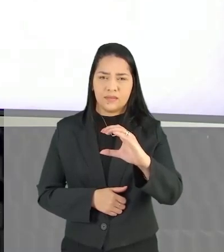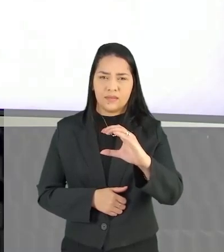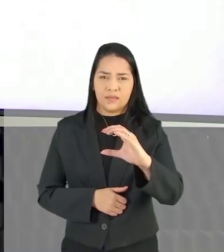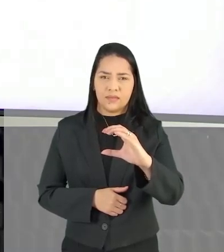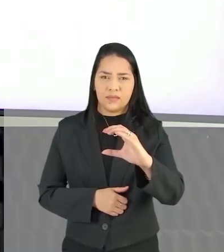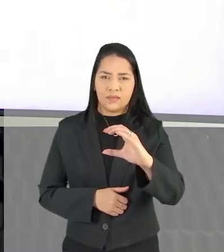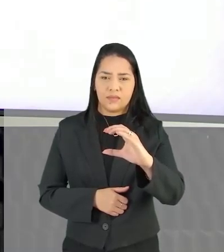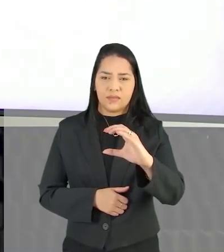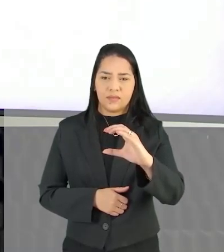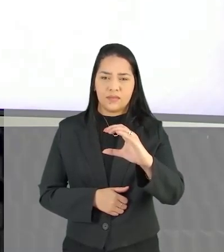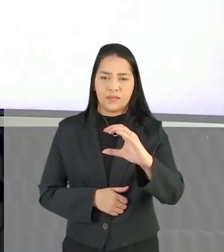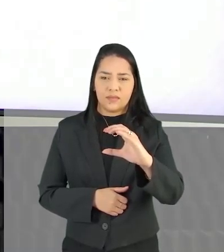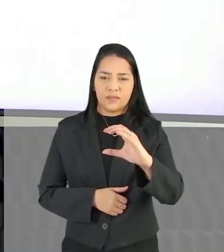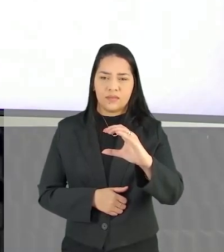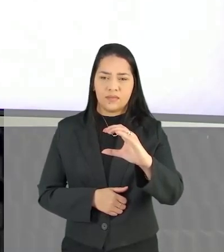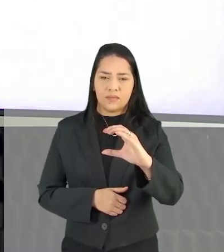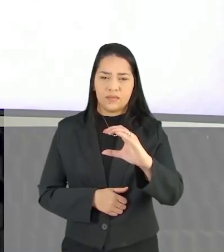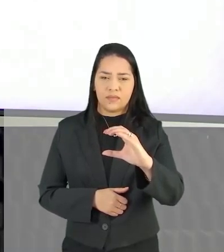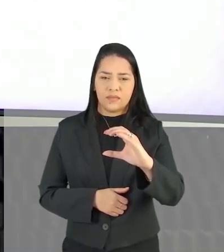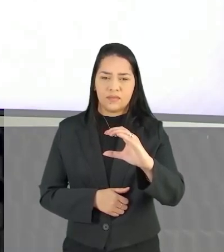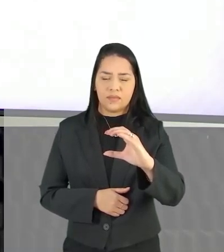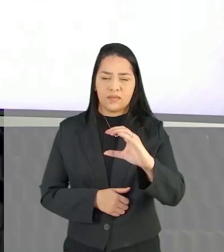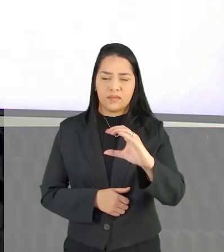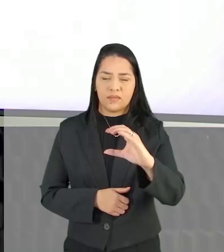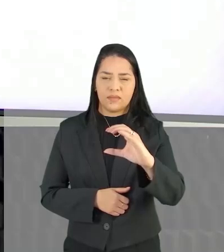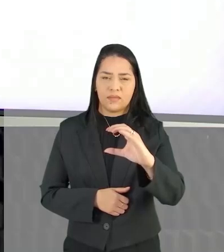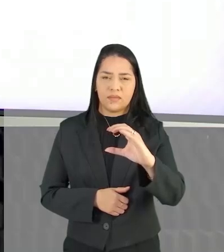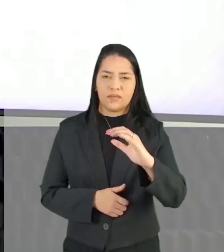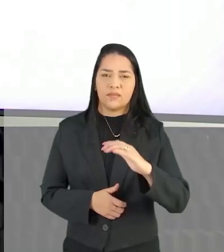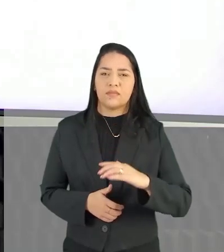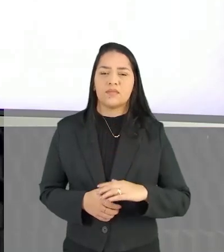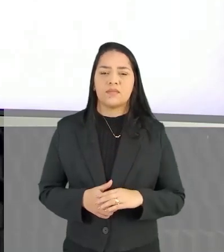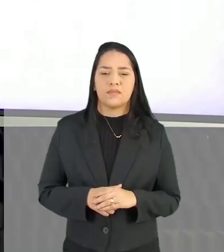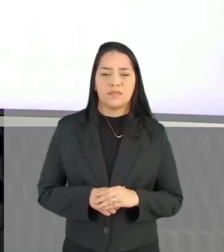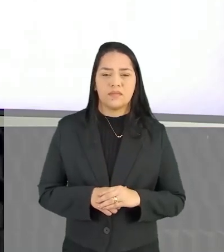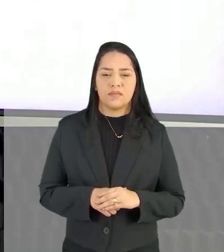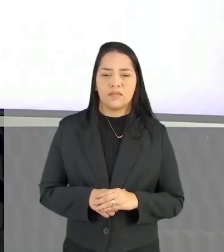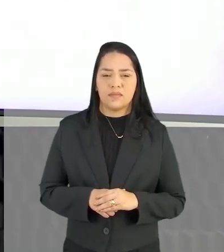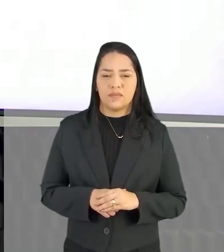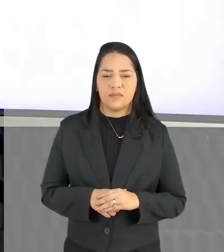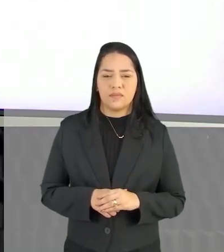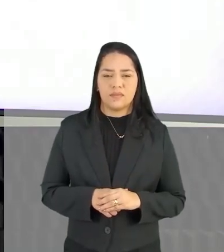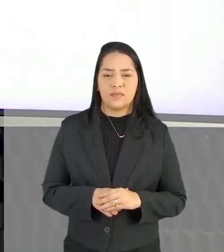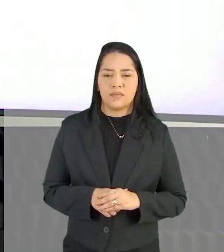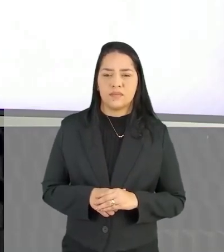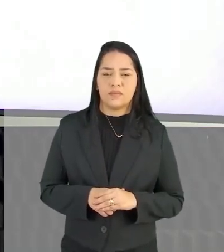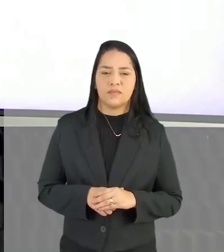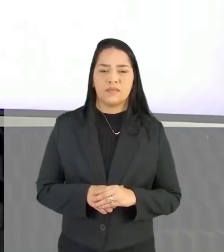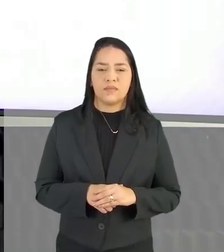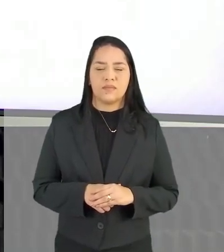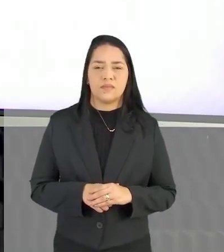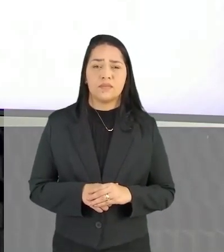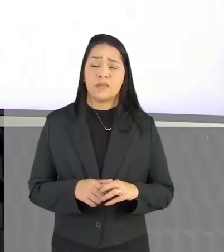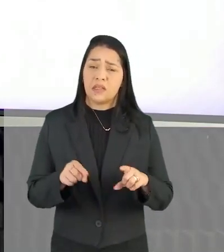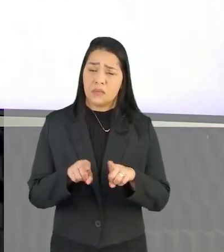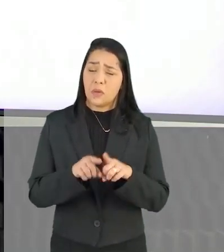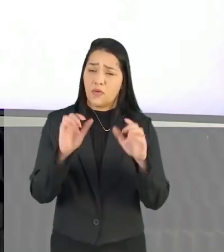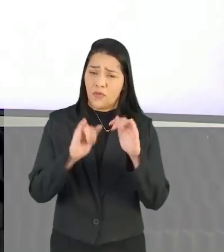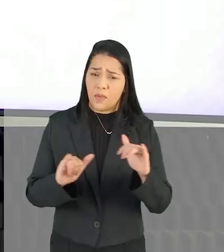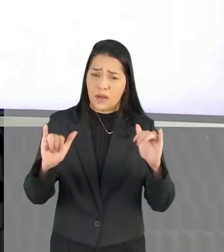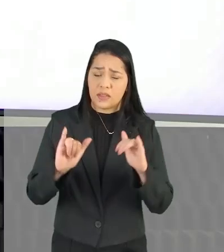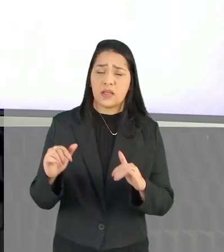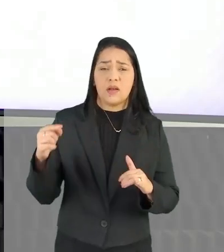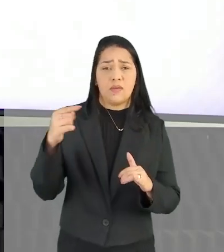Comparação entre os poderes do super-herói e as habilidades biológicas das aranhas. Também é uma informação que está